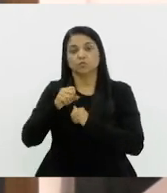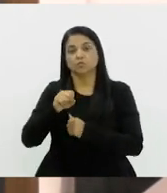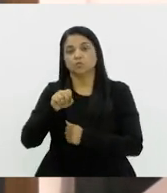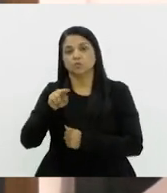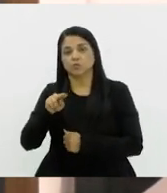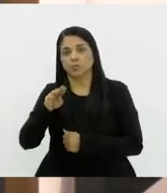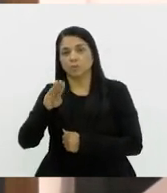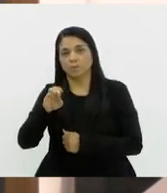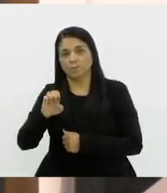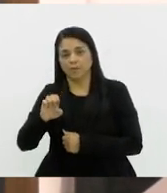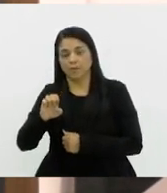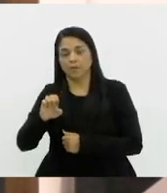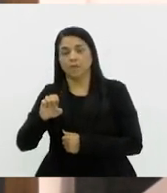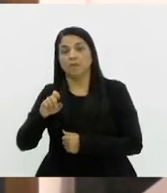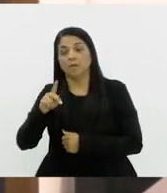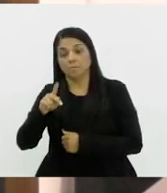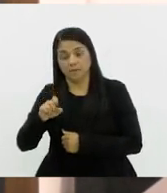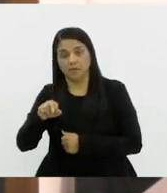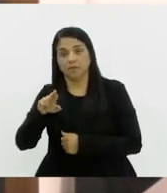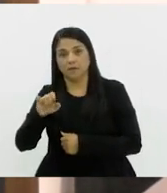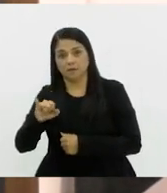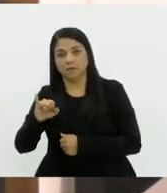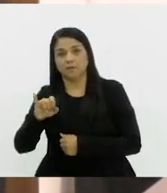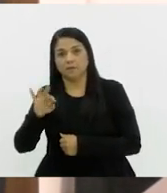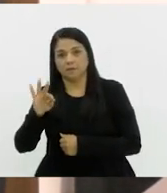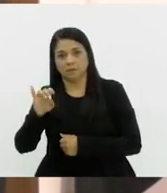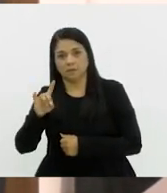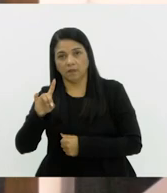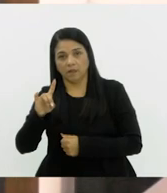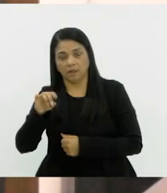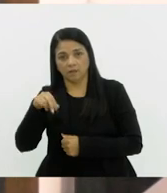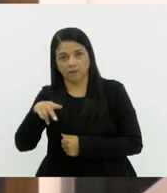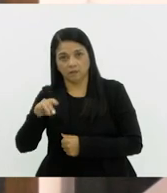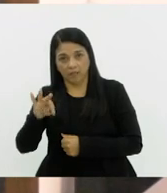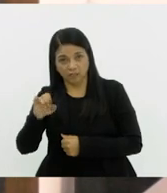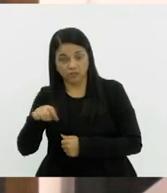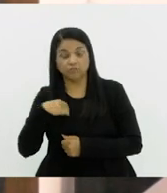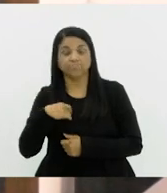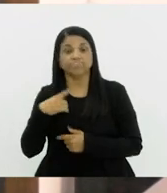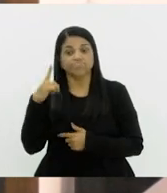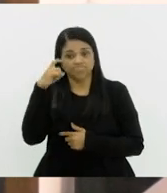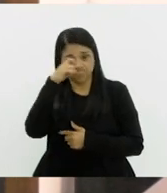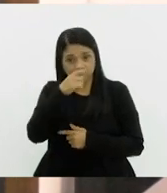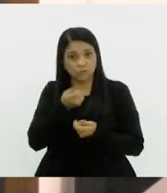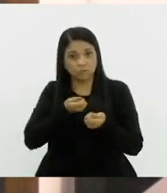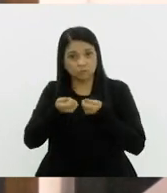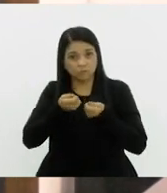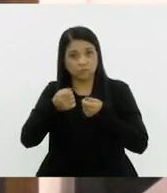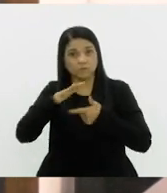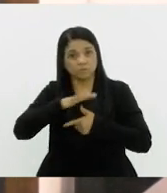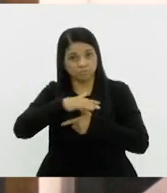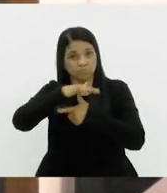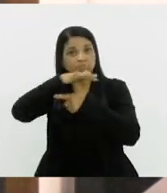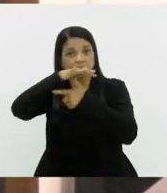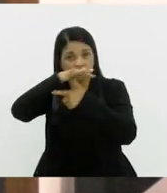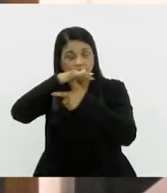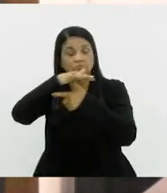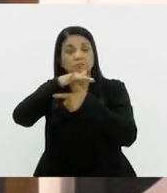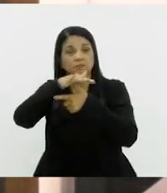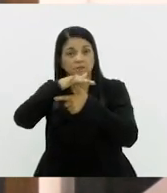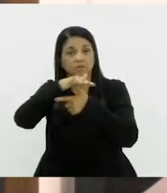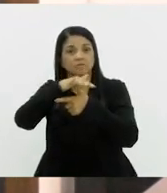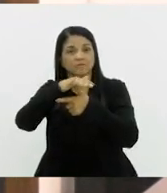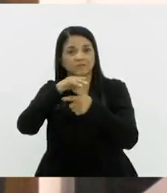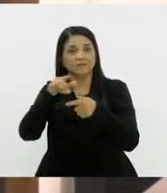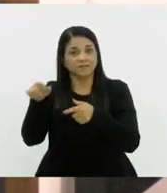aeroporto de Jacarepaguá, que me reportou a dificuldade de controlar o procedimento dessas aeronaves, inclusive no